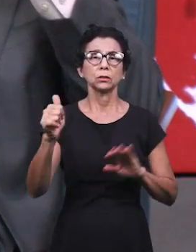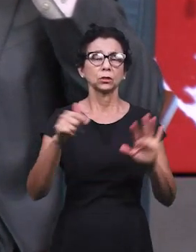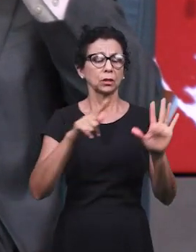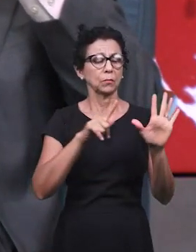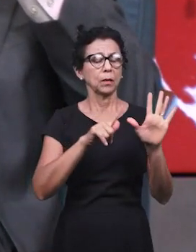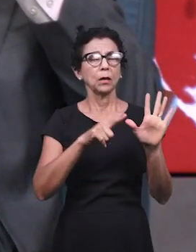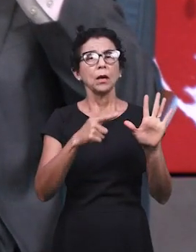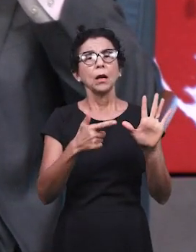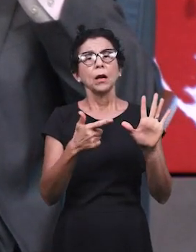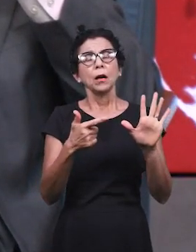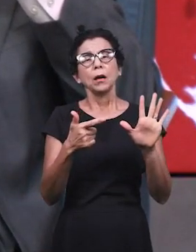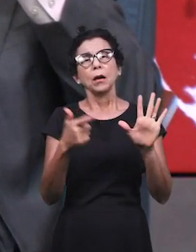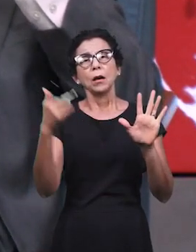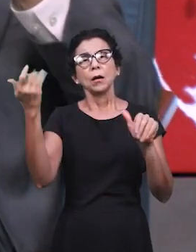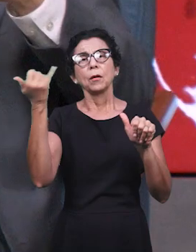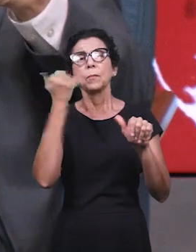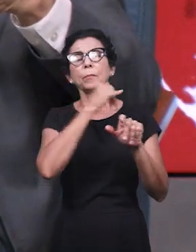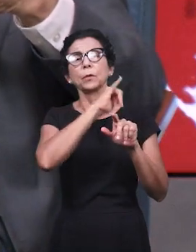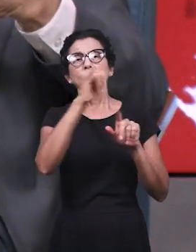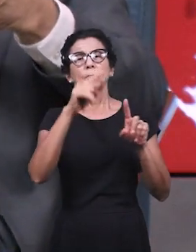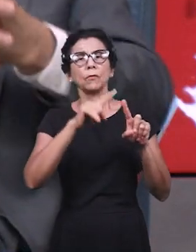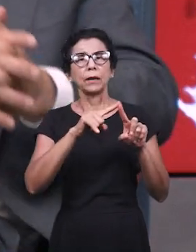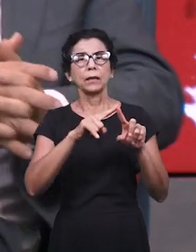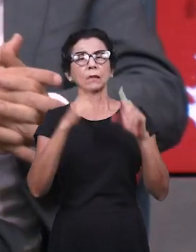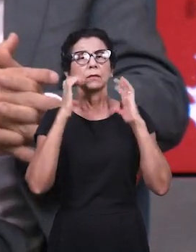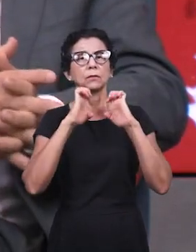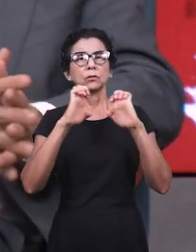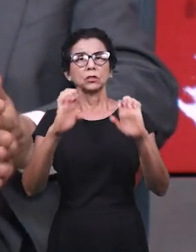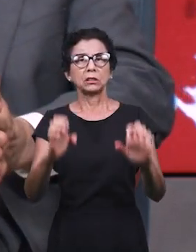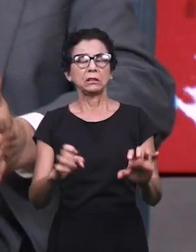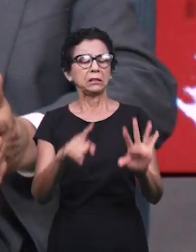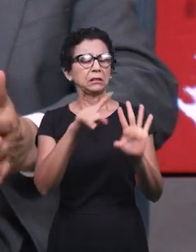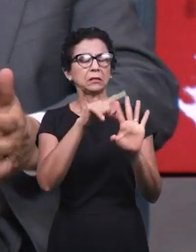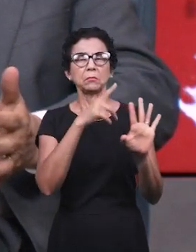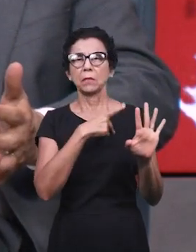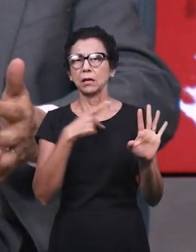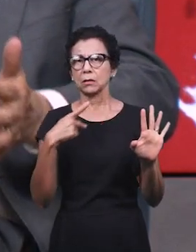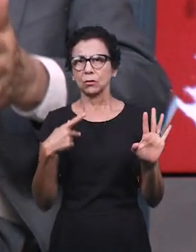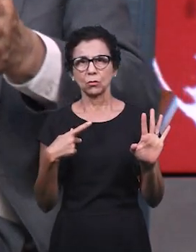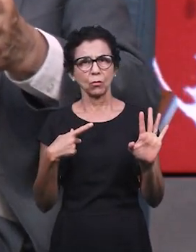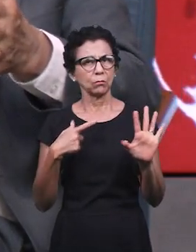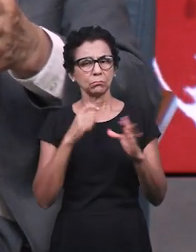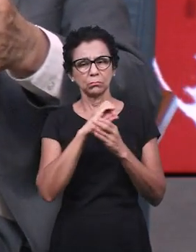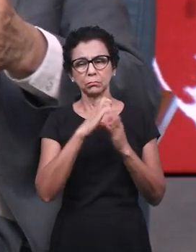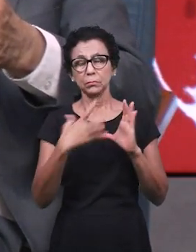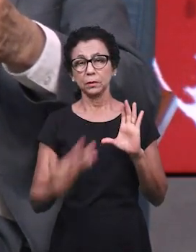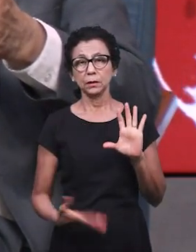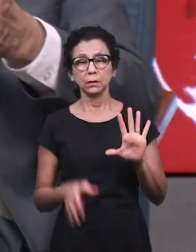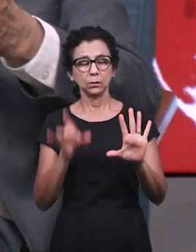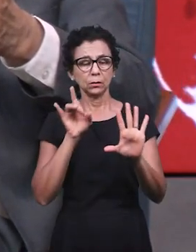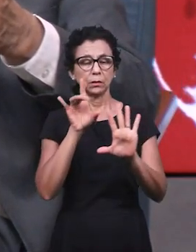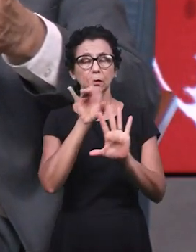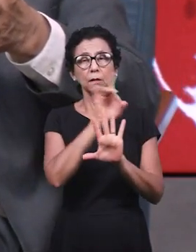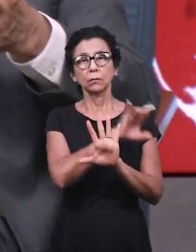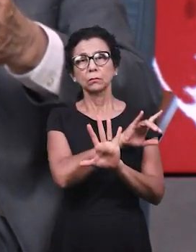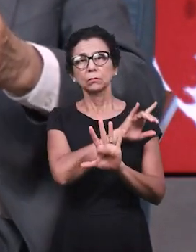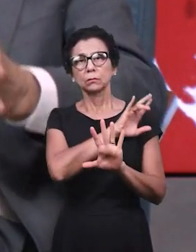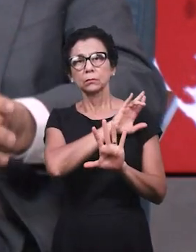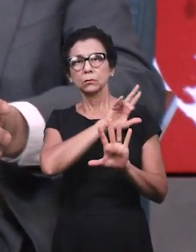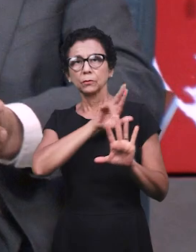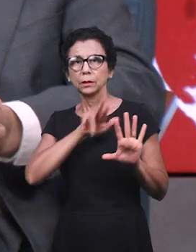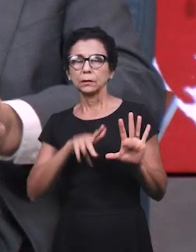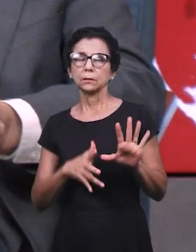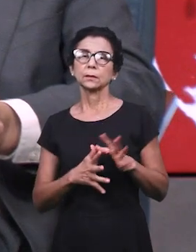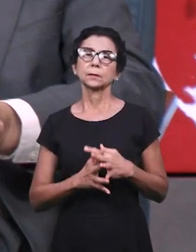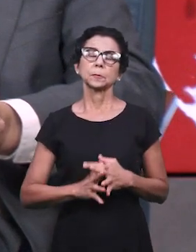outro é pastor. Então são características de ministérios, e isso está bem claro